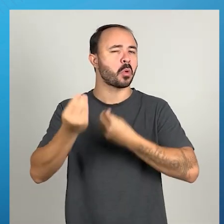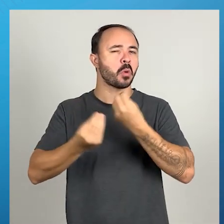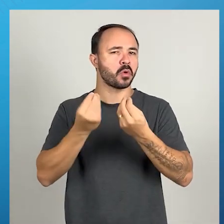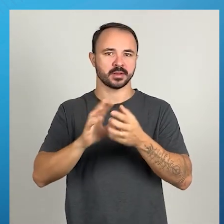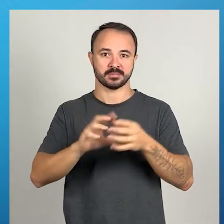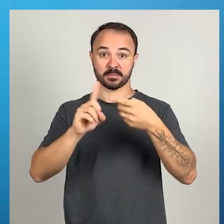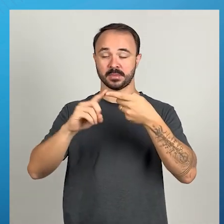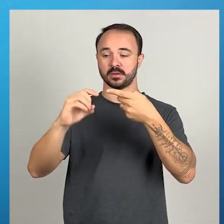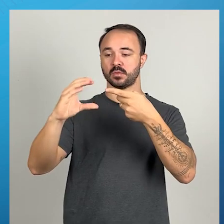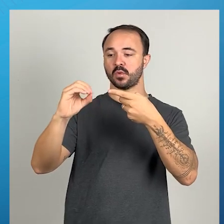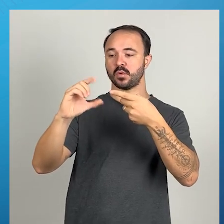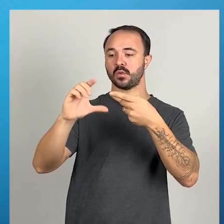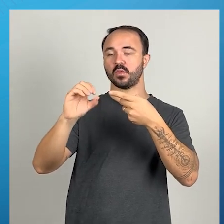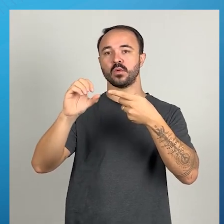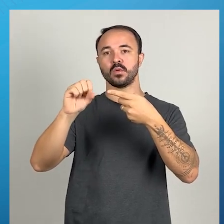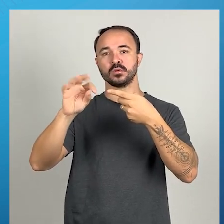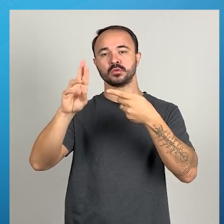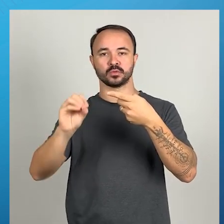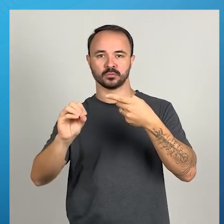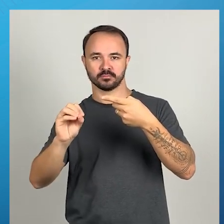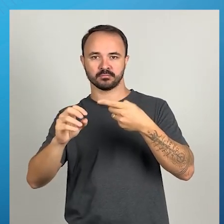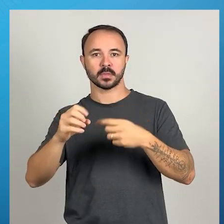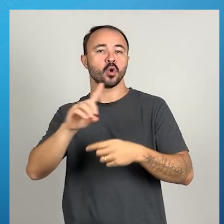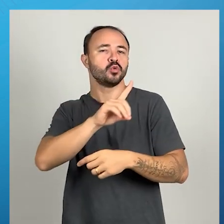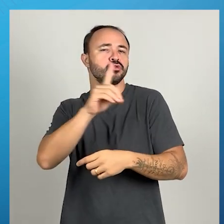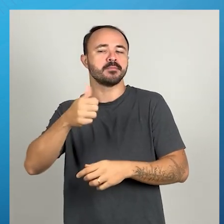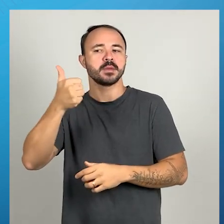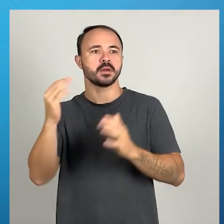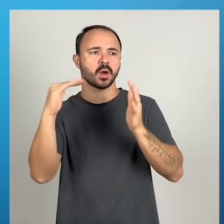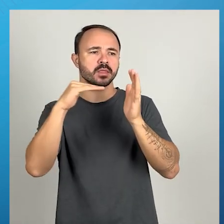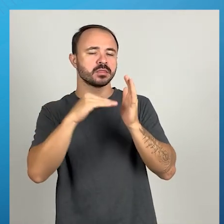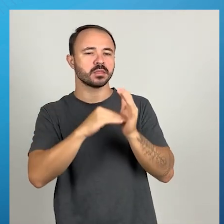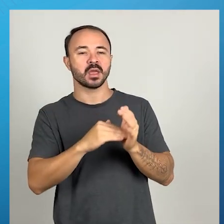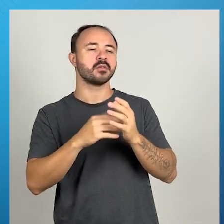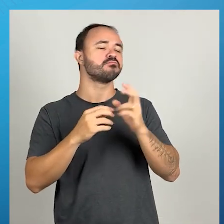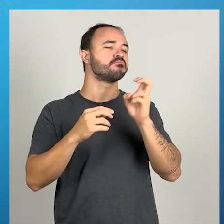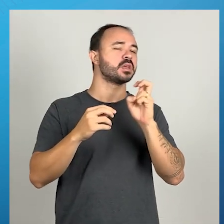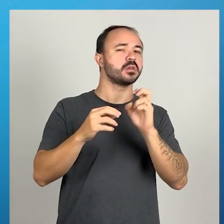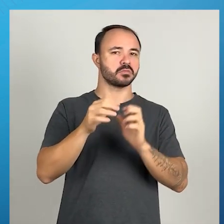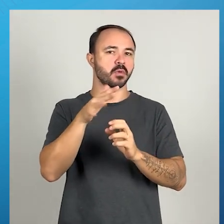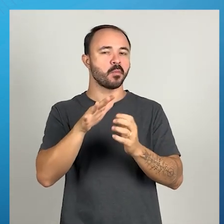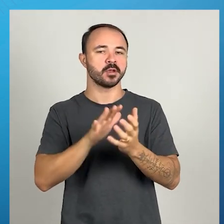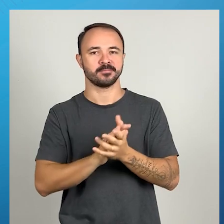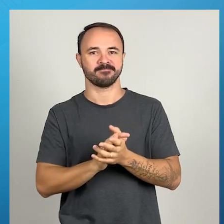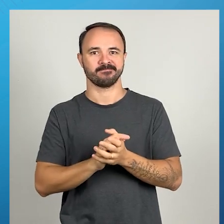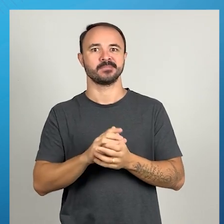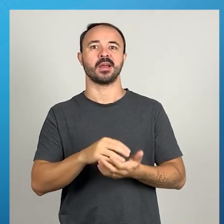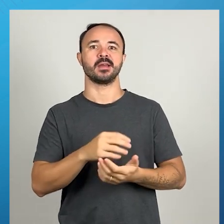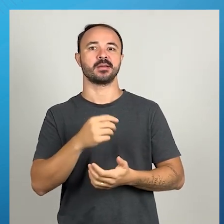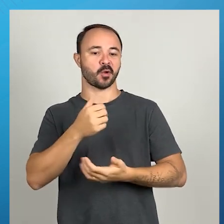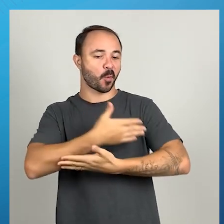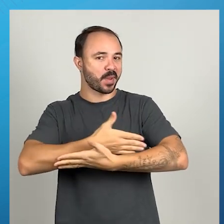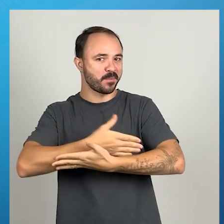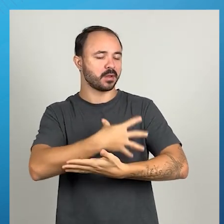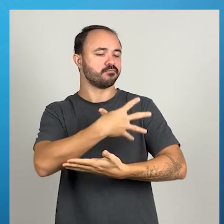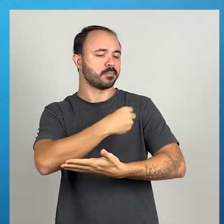entre o 1º e 5º dias depois do parto. Ele é rico em proteínas e anticorpos, como já havia dito, e é ideal para criar a imunidade do bebê que acabou